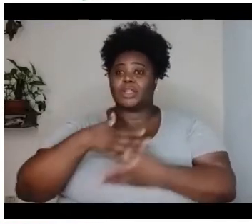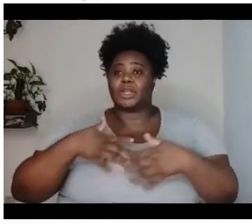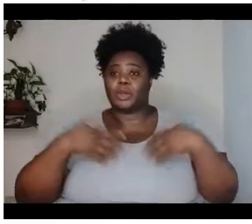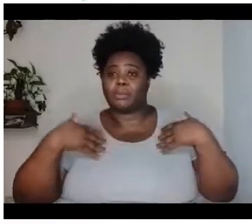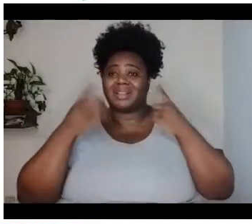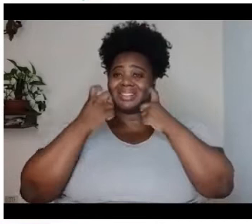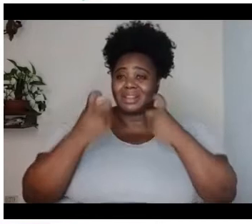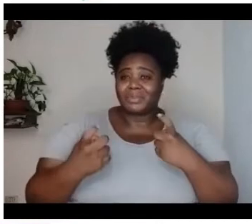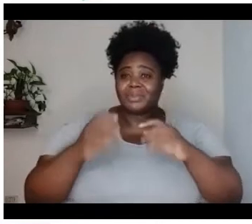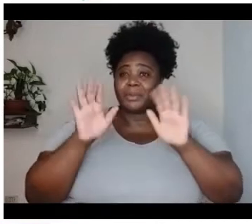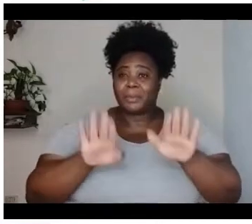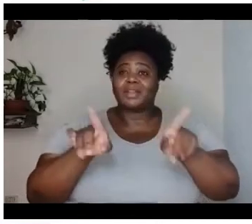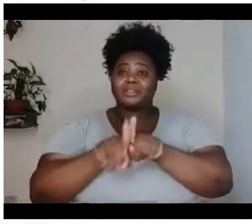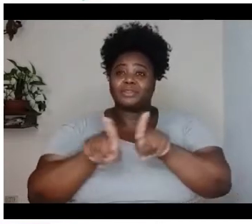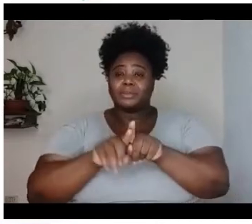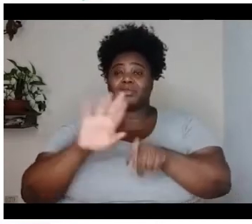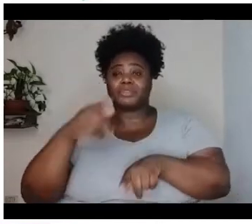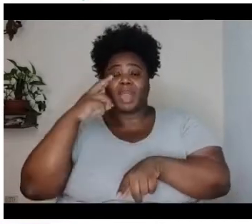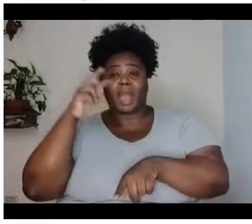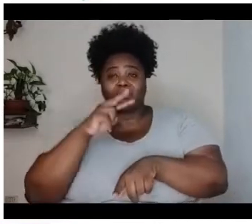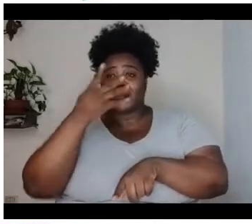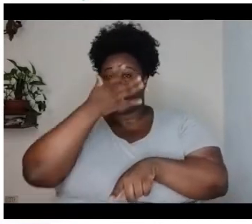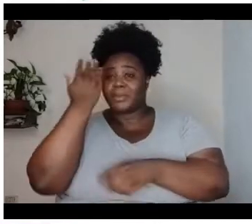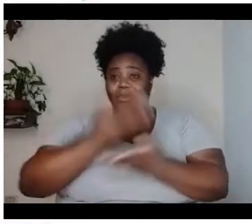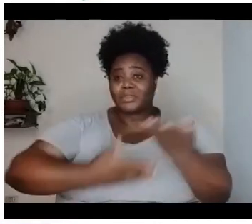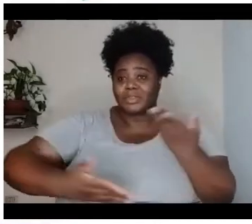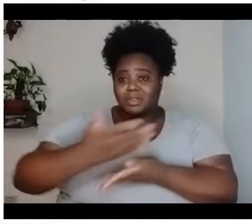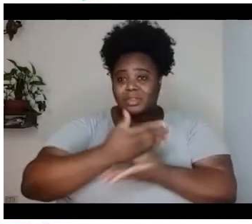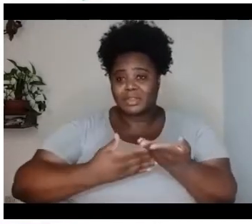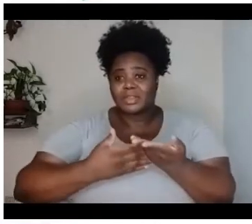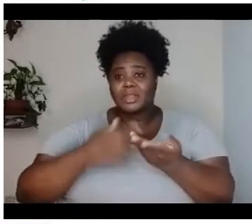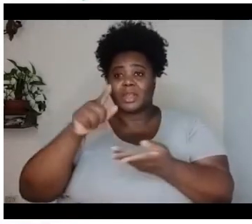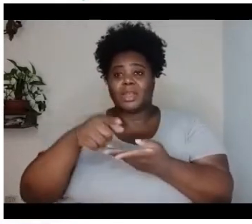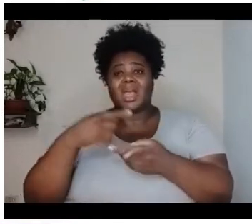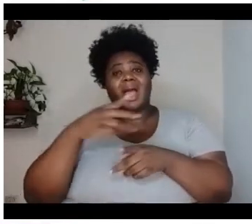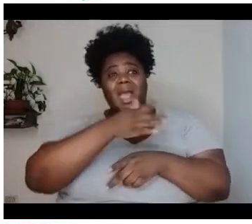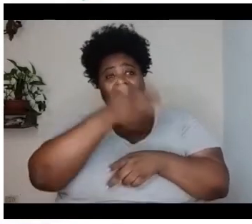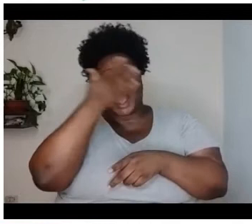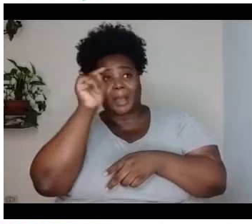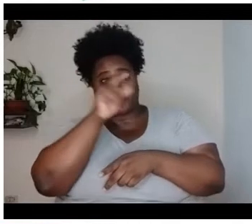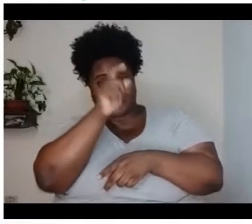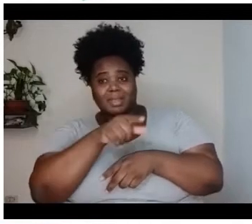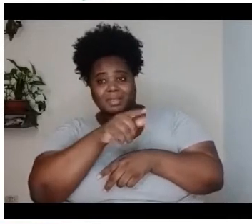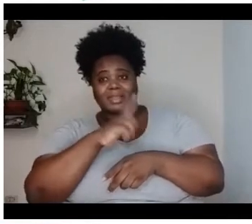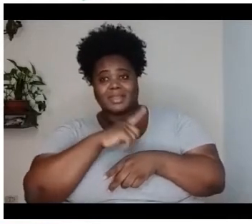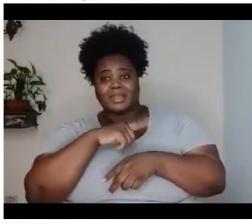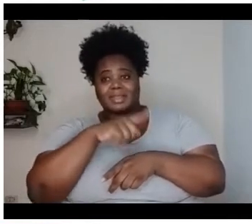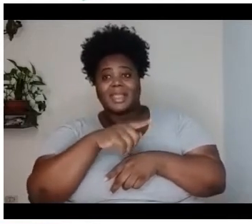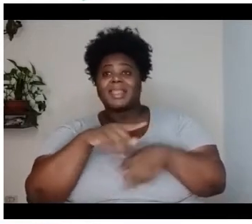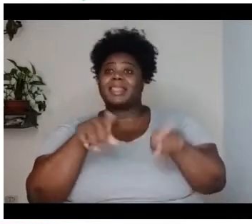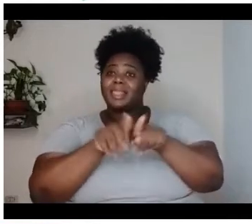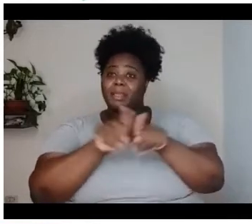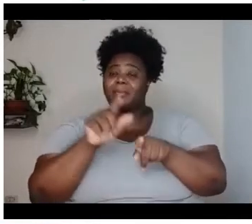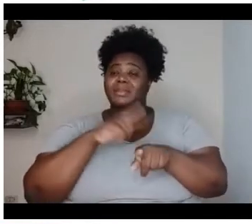violência, mas eu também já vi gente se relacionar com questão de que aquelas pessoas que estão ali também têm um lado comum de